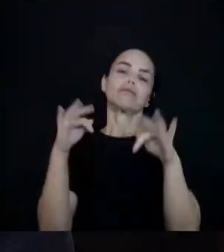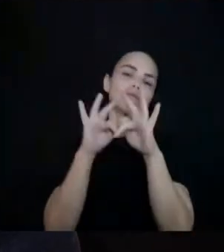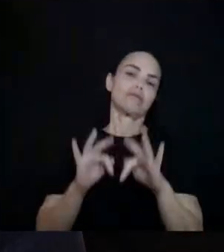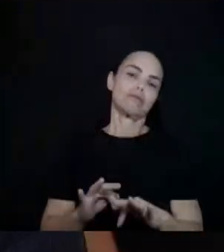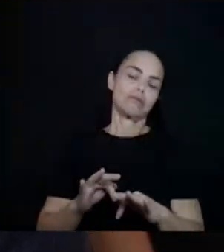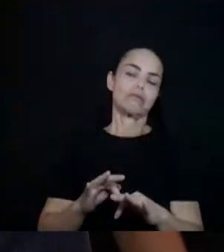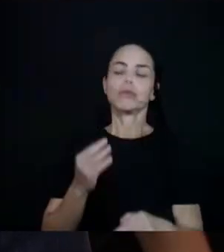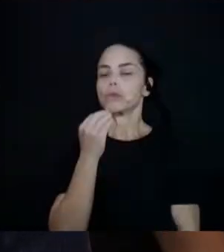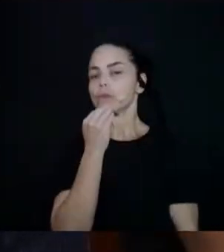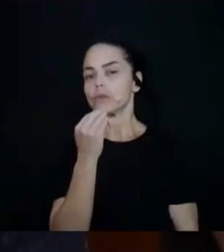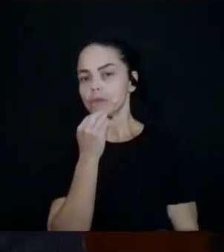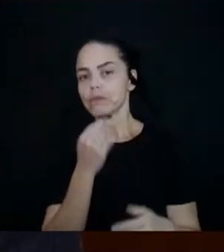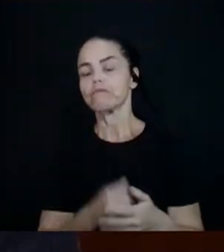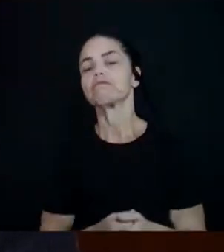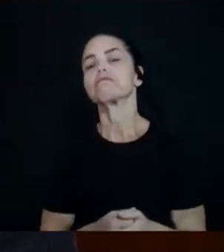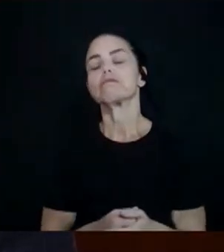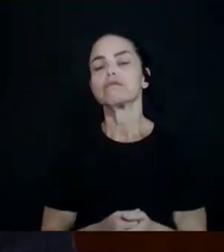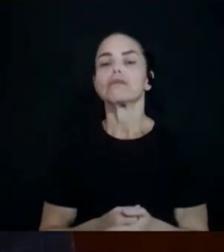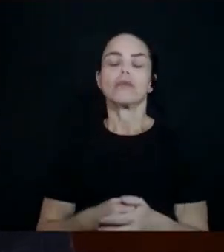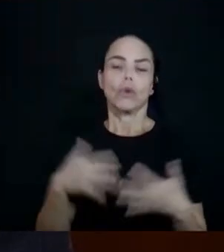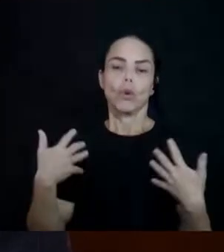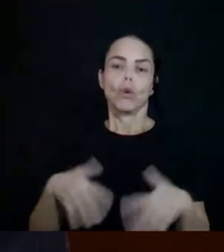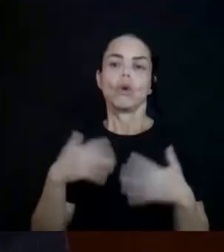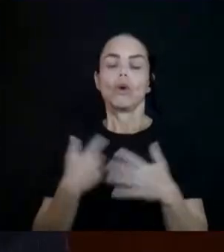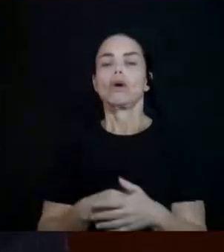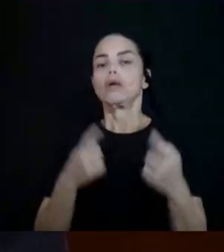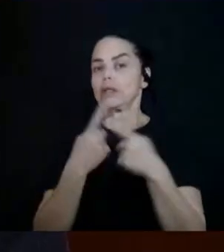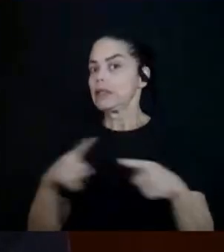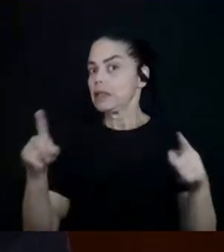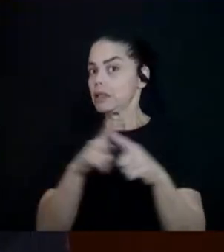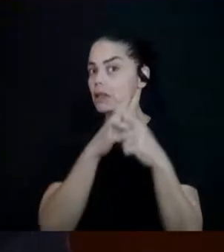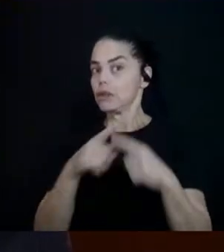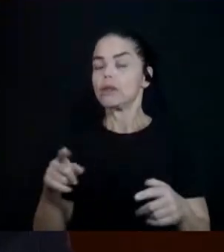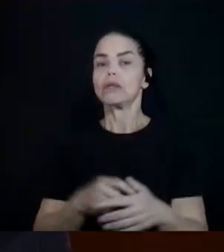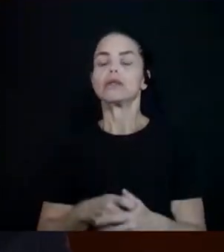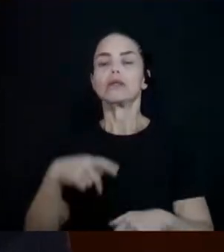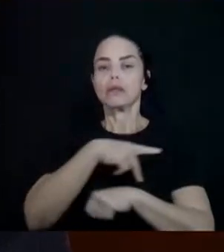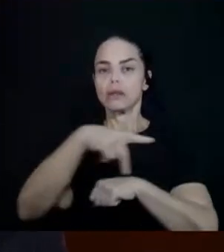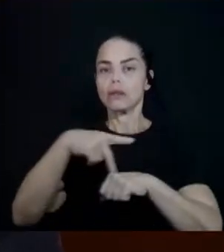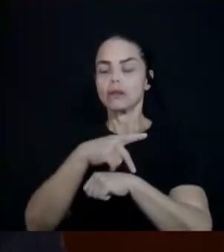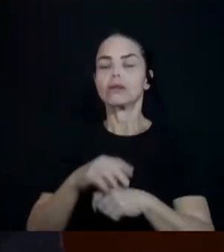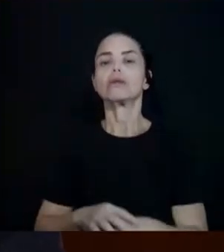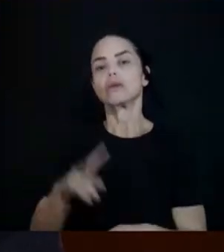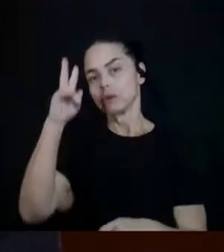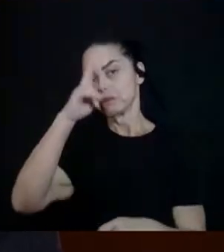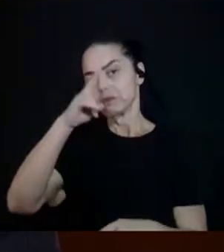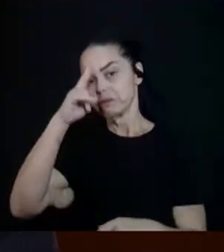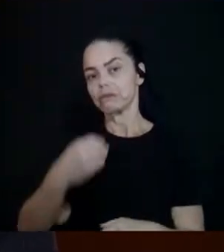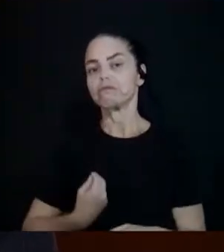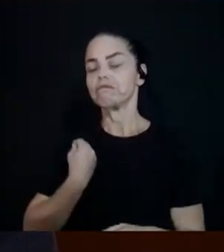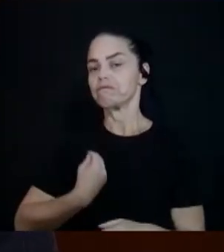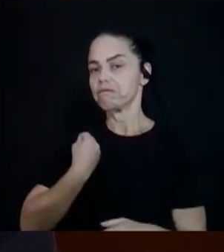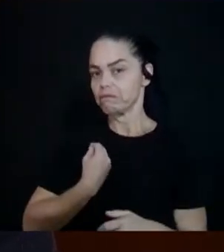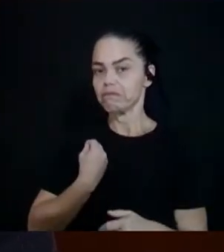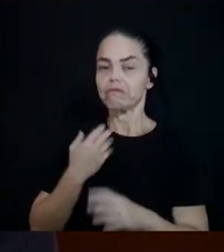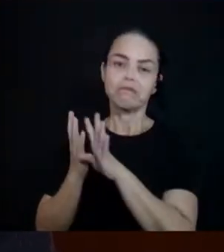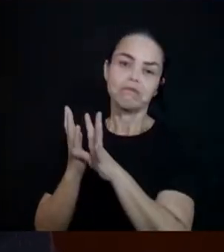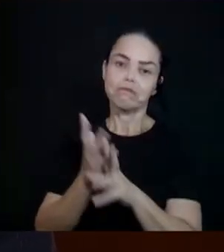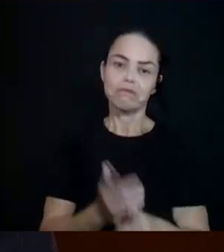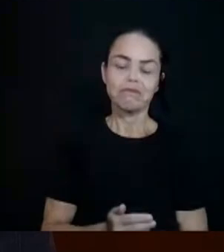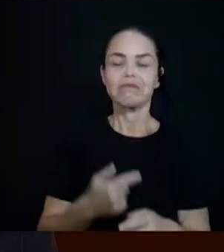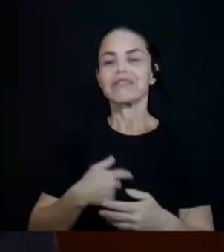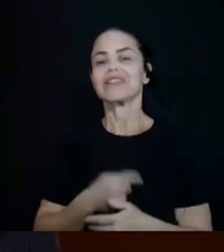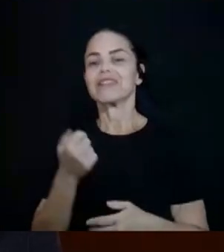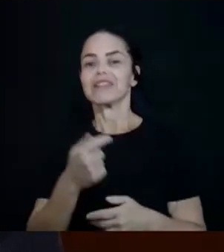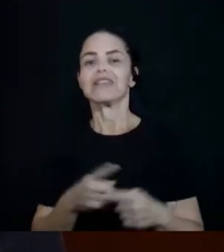oportunidade, é uma das grandes orquestras do país, do ponto de vista histórico, né? Daqui a pouco ela é uma orquestra